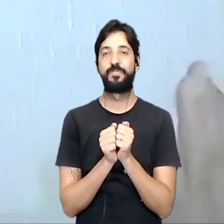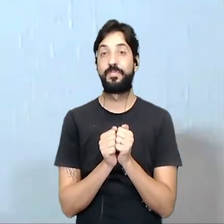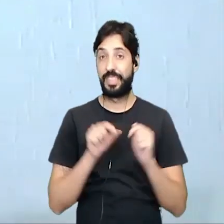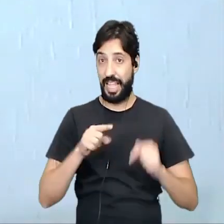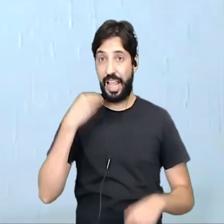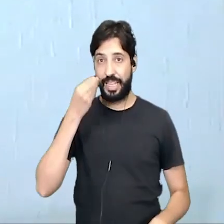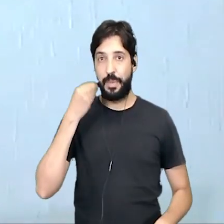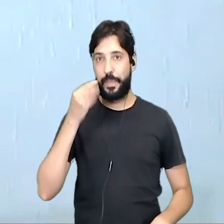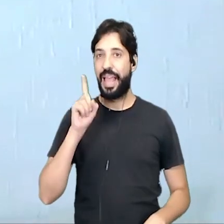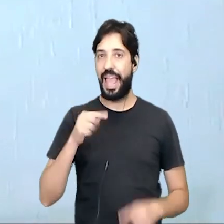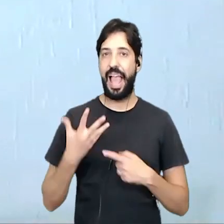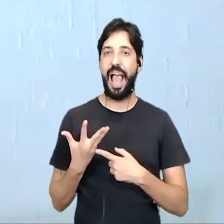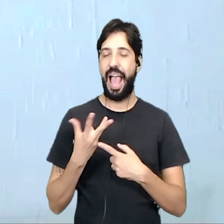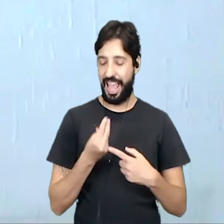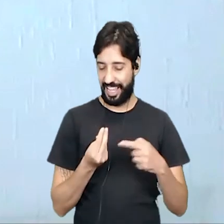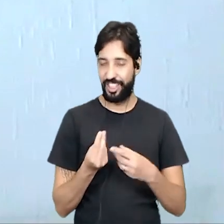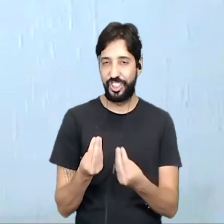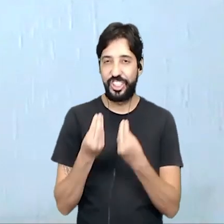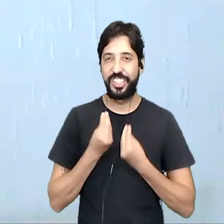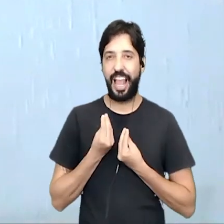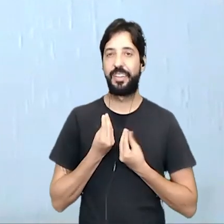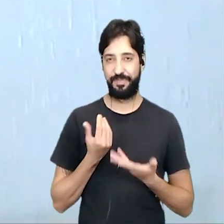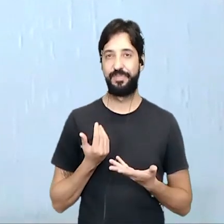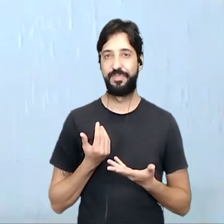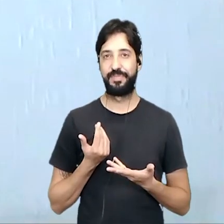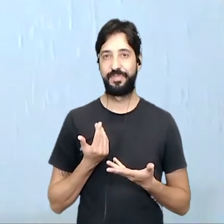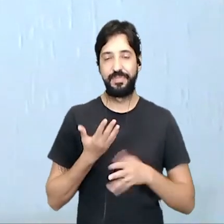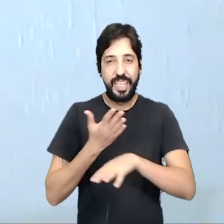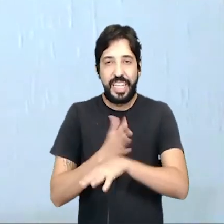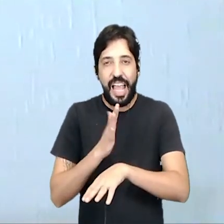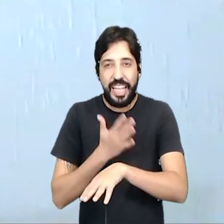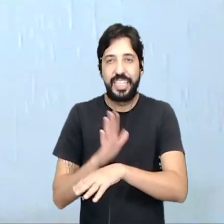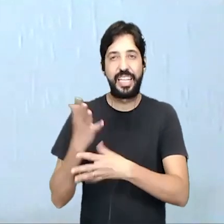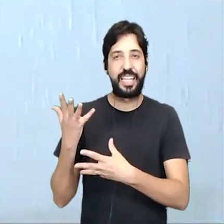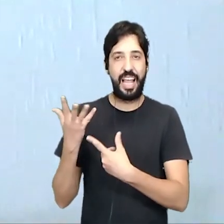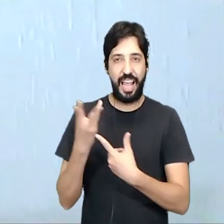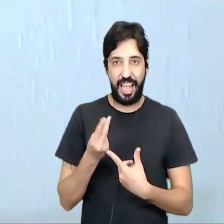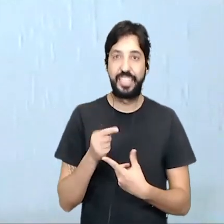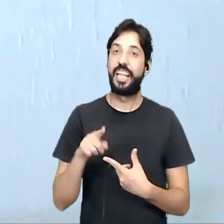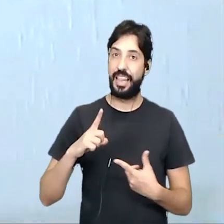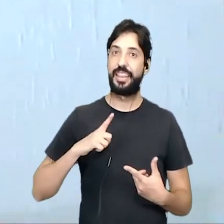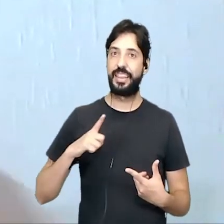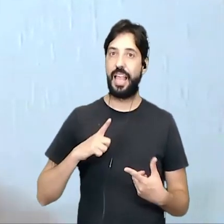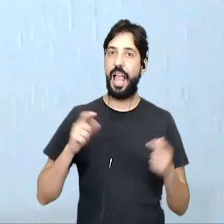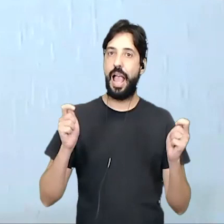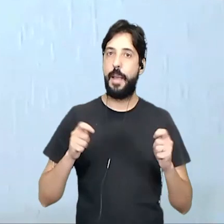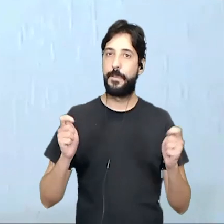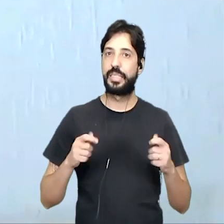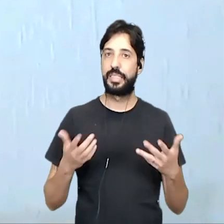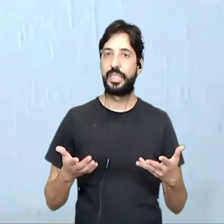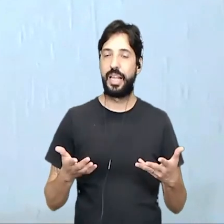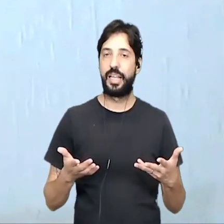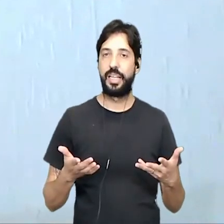nós debaixo dele. E essa experiência é a arte que possibilita. É o exercício da arte. A